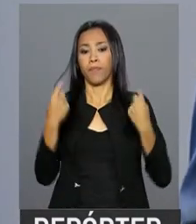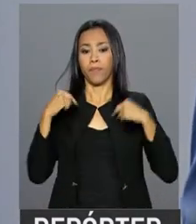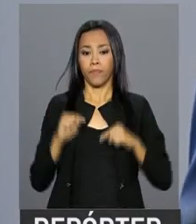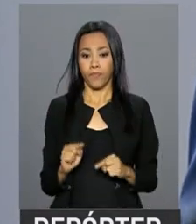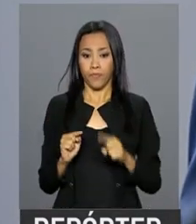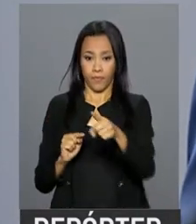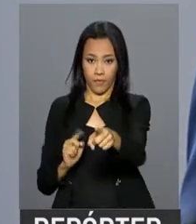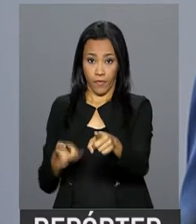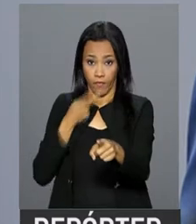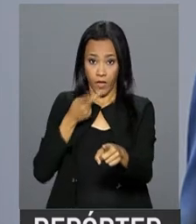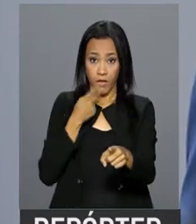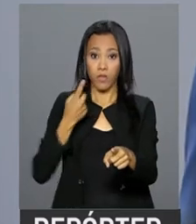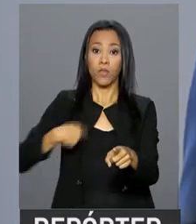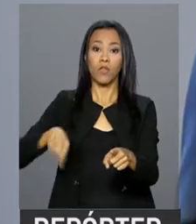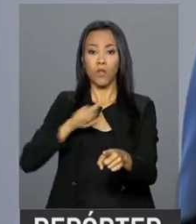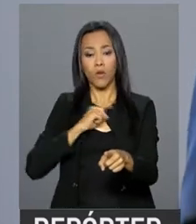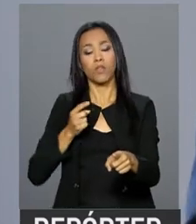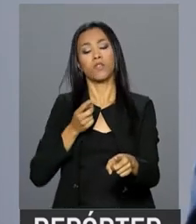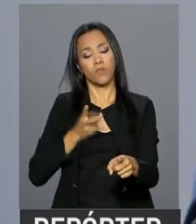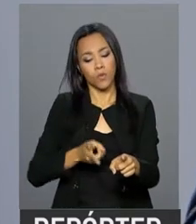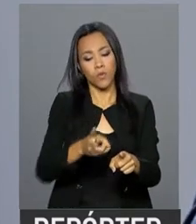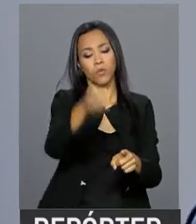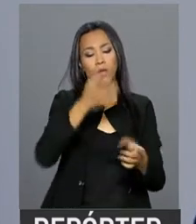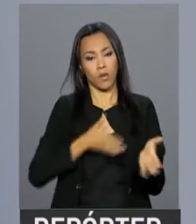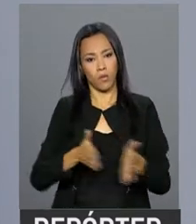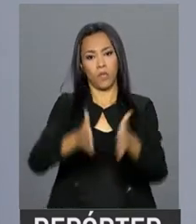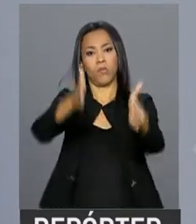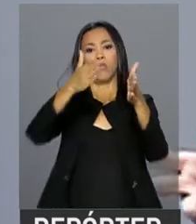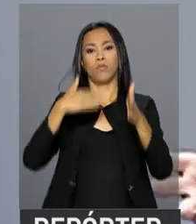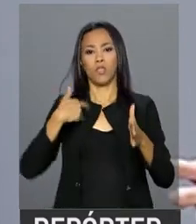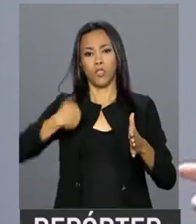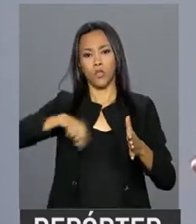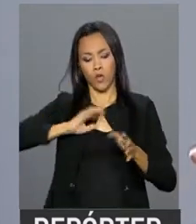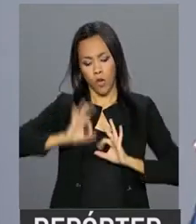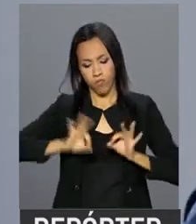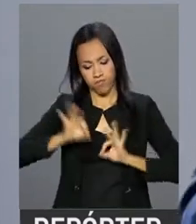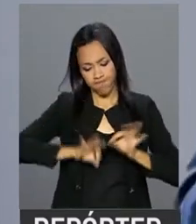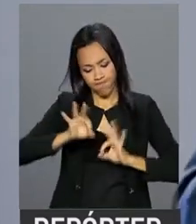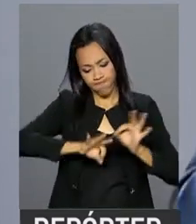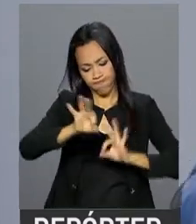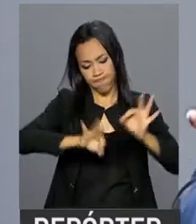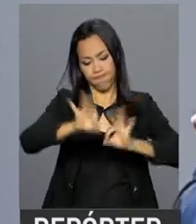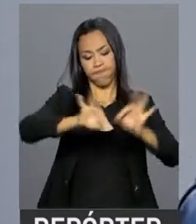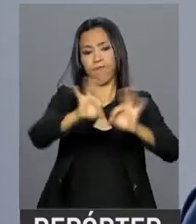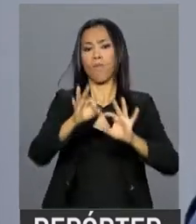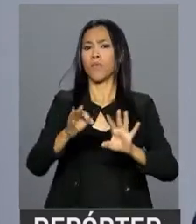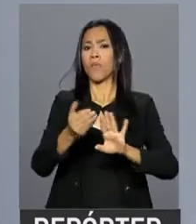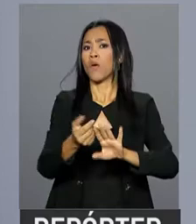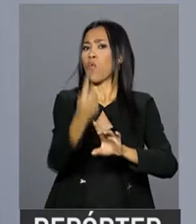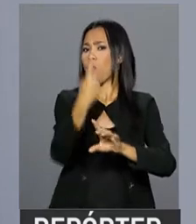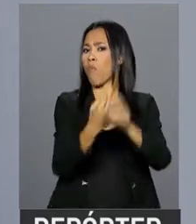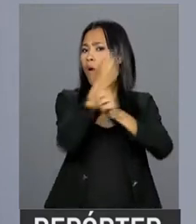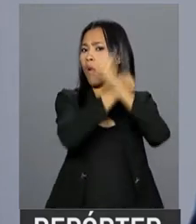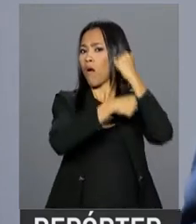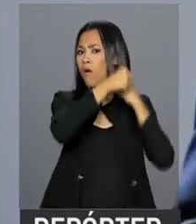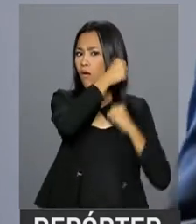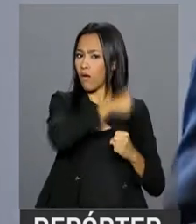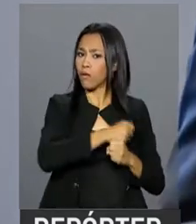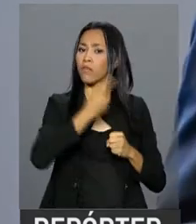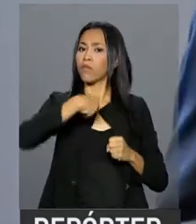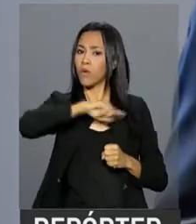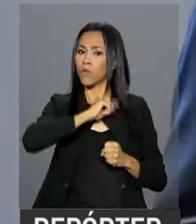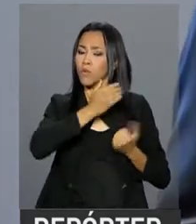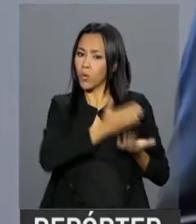que pré-traçamos. Os senhores sabem que há um ano nós começamos uma travessia, presidente